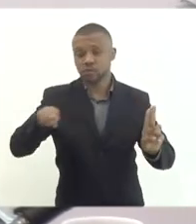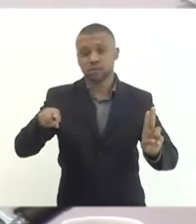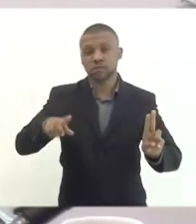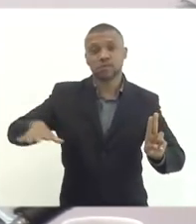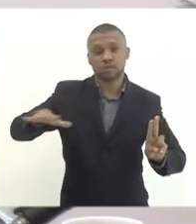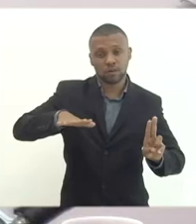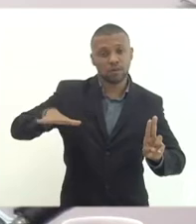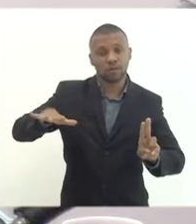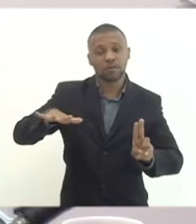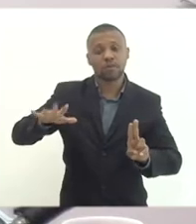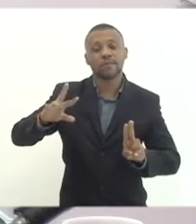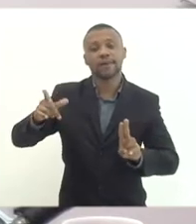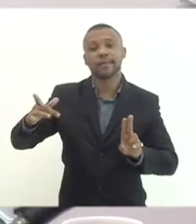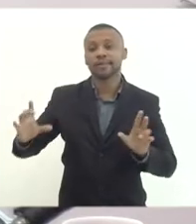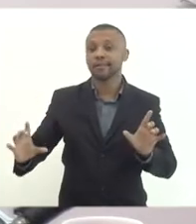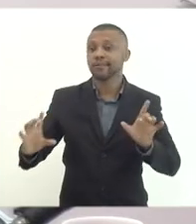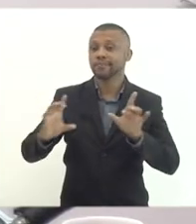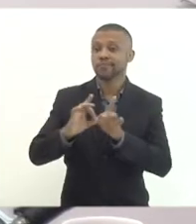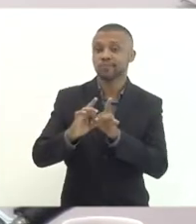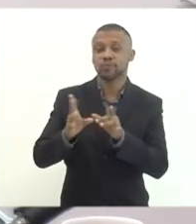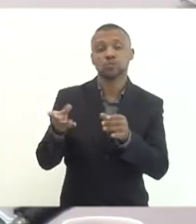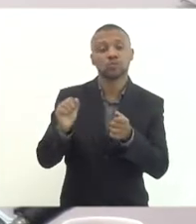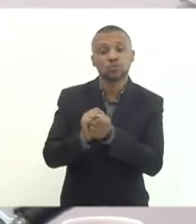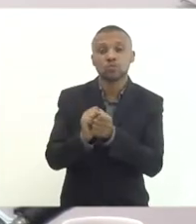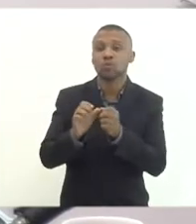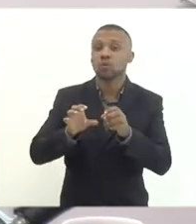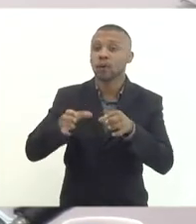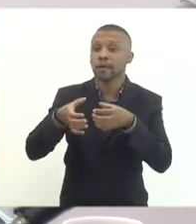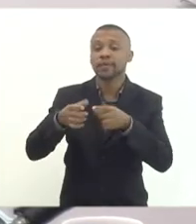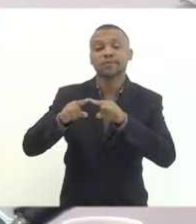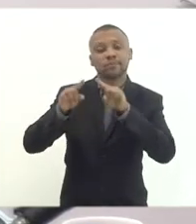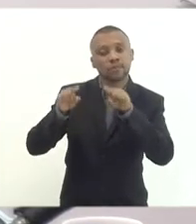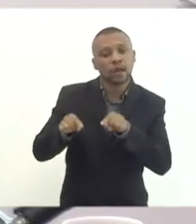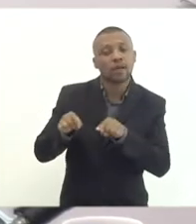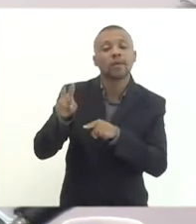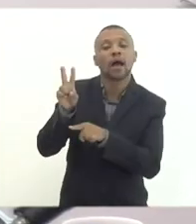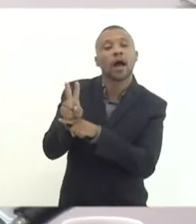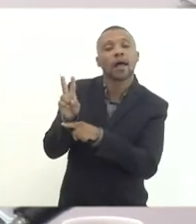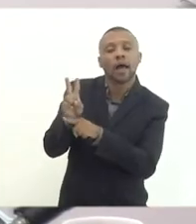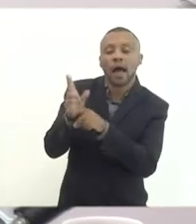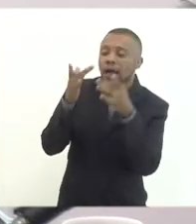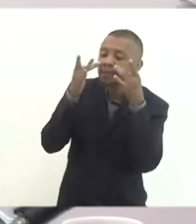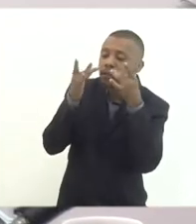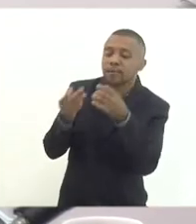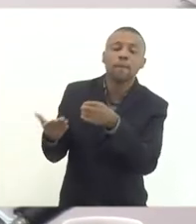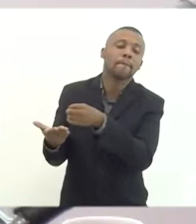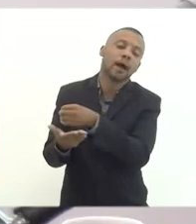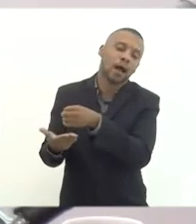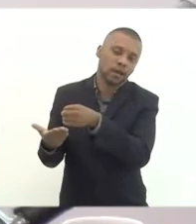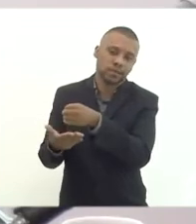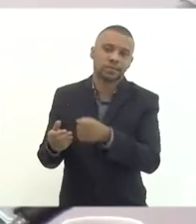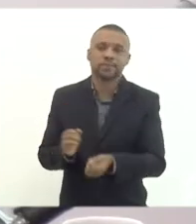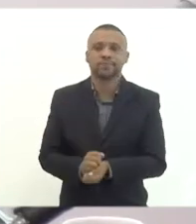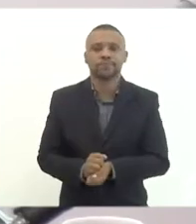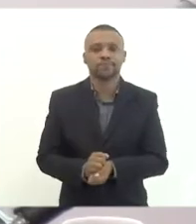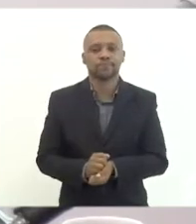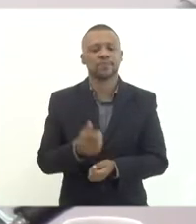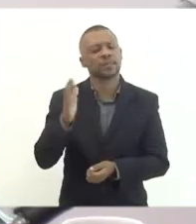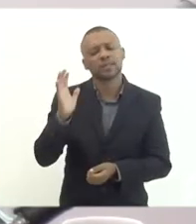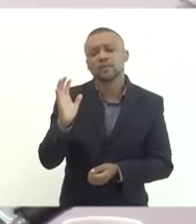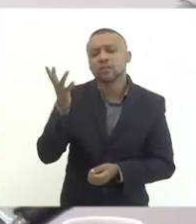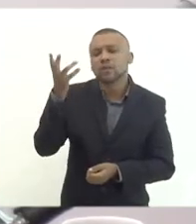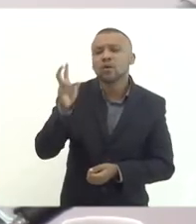vão ser incorporados pelas equipes de atenção prima área entrar na rede de atenção à saúde das situações de uso